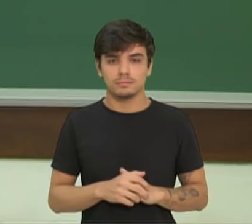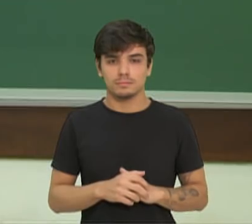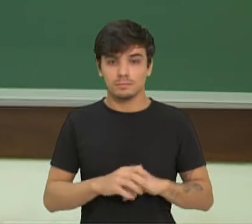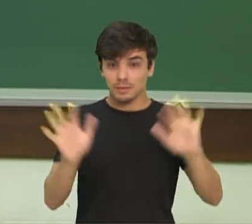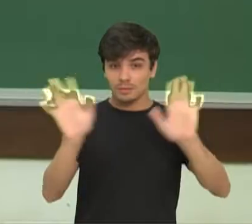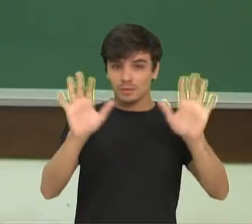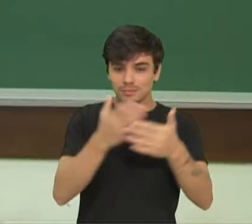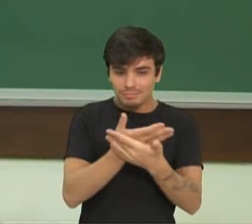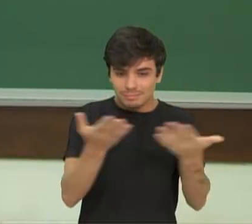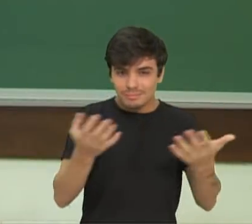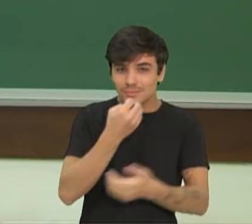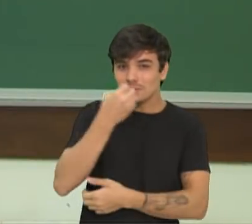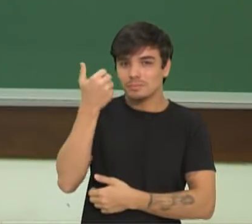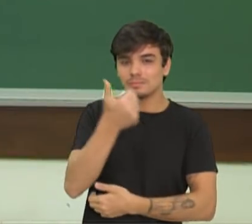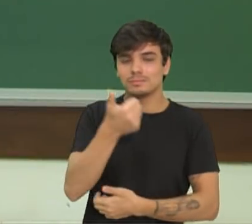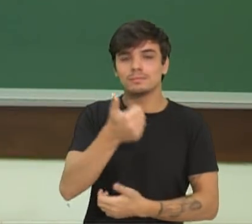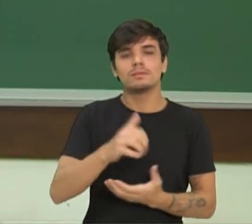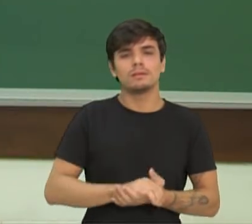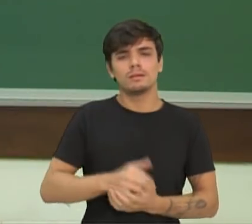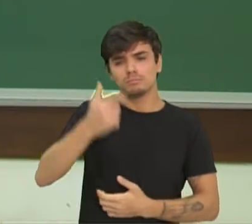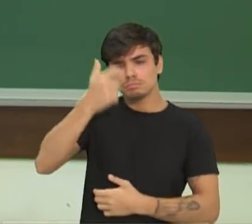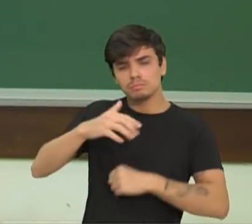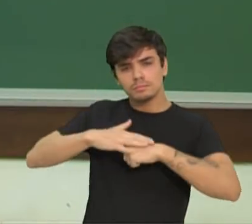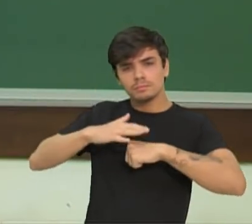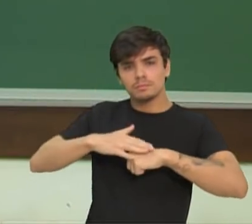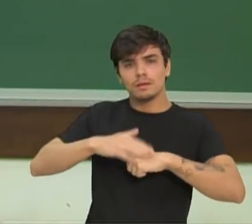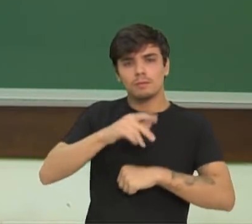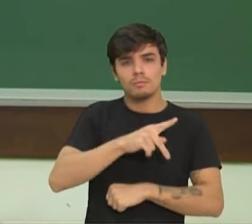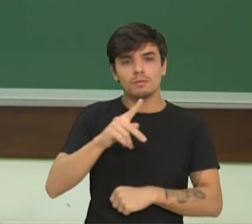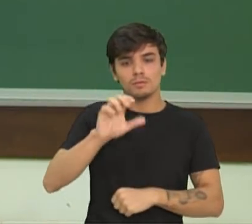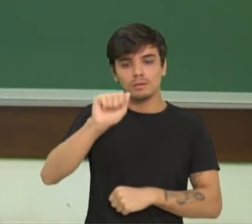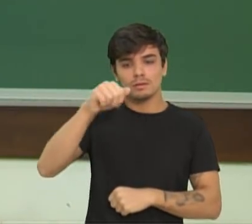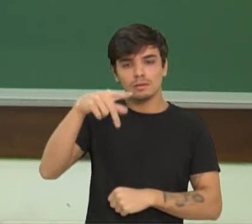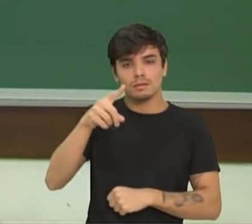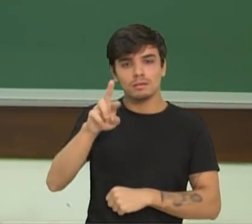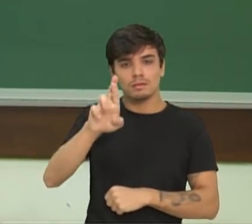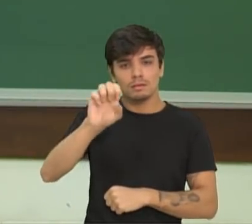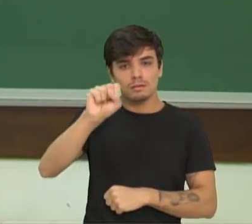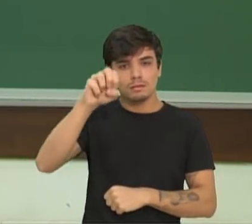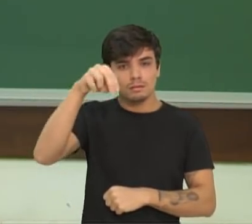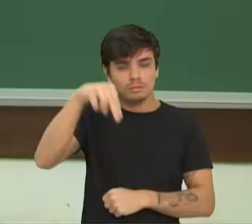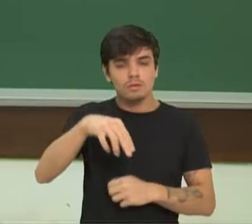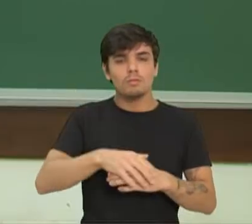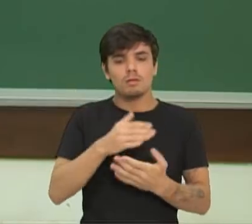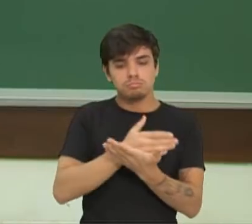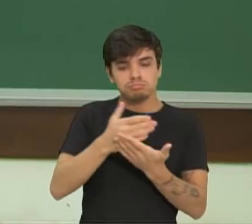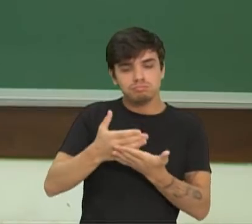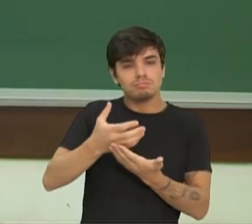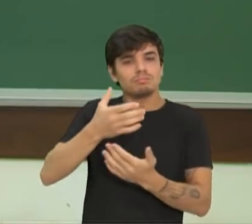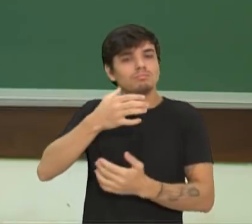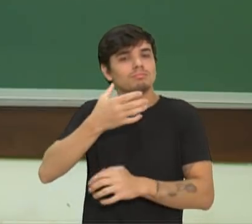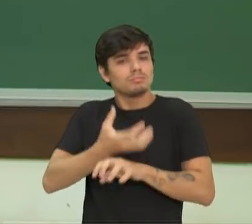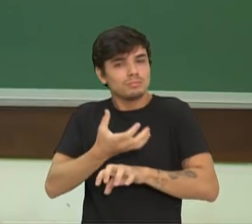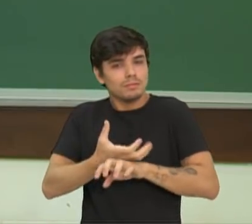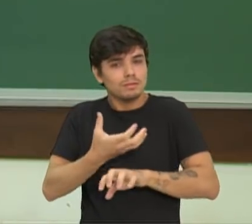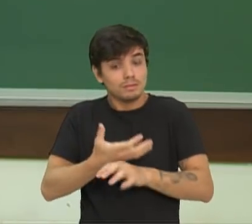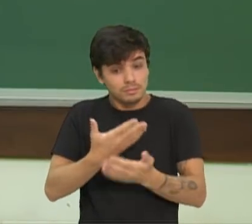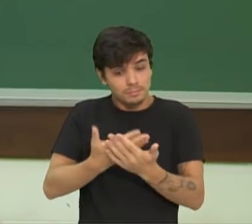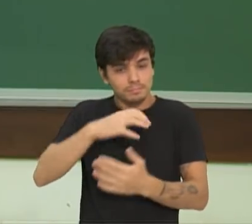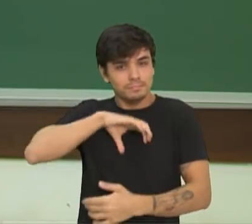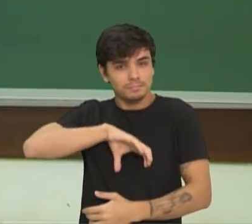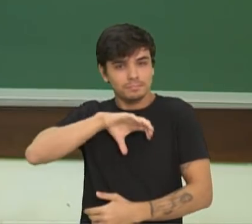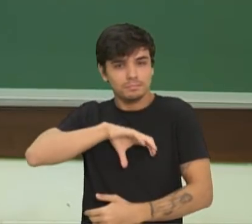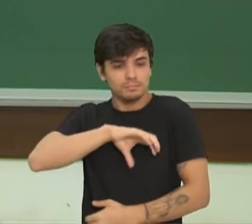Fala galera, beleza? Eu sou o professor Anderson Boganica, estamos começando mais uma aula de língua portuguesa, sexto